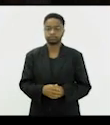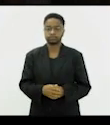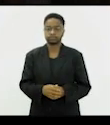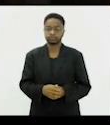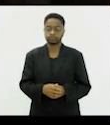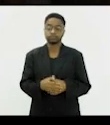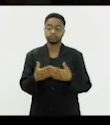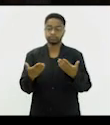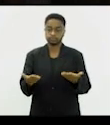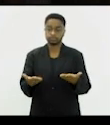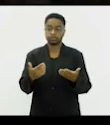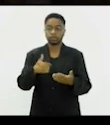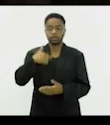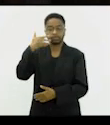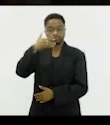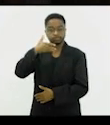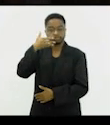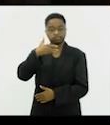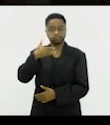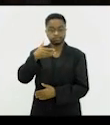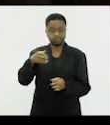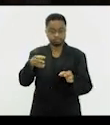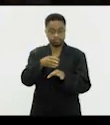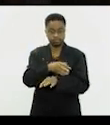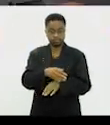presidente, a fala do nobre deputado.